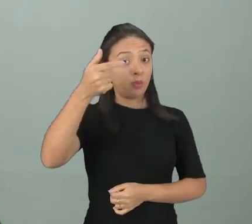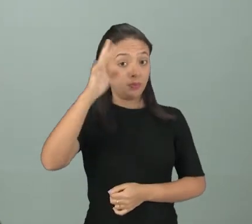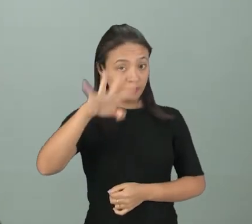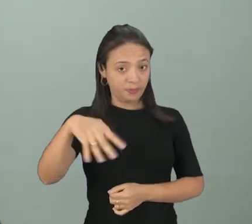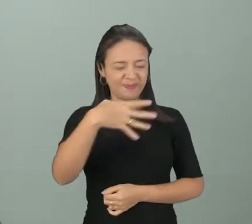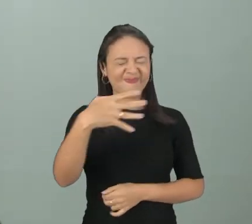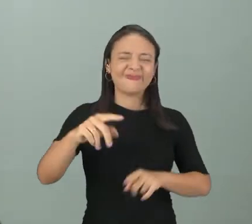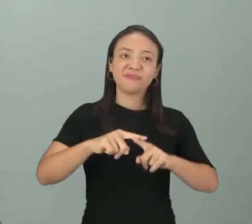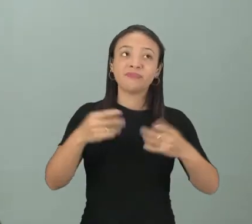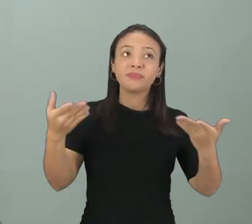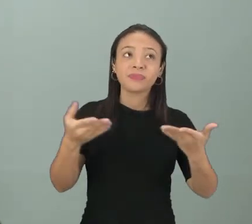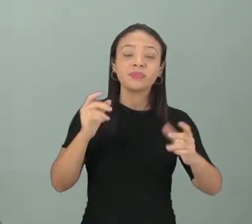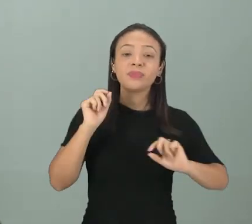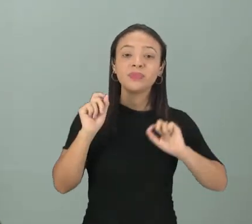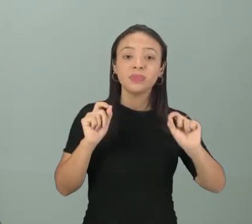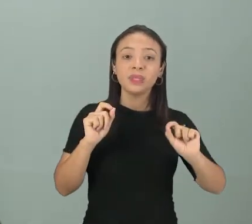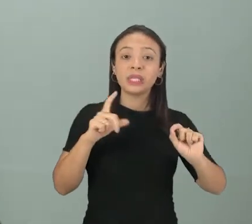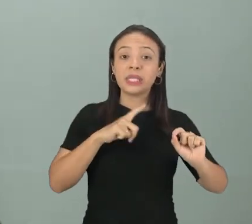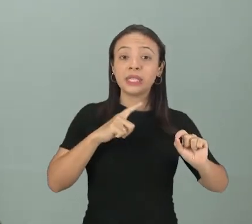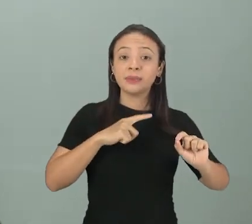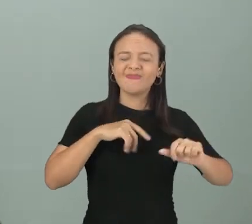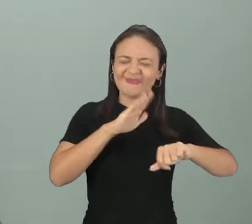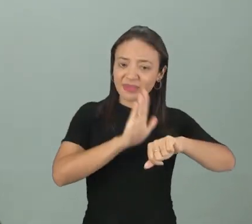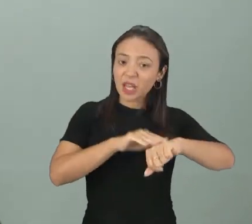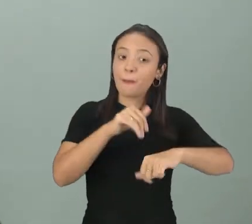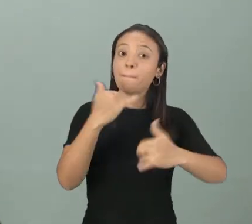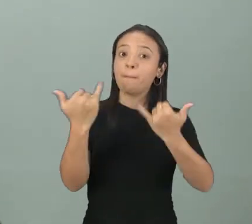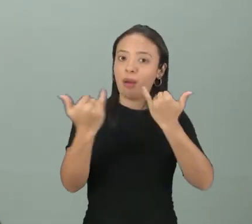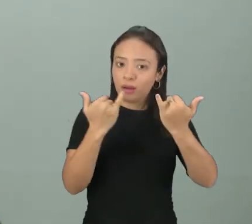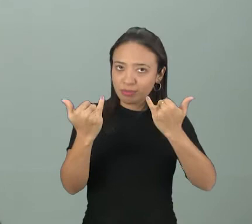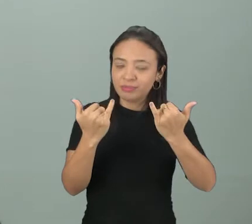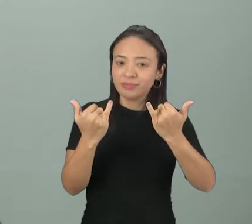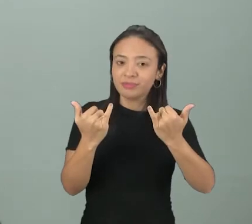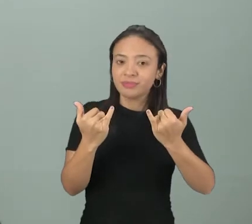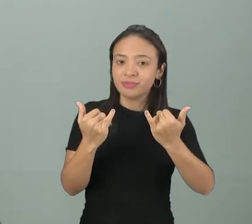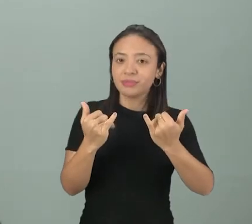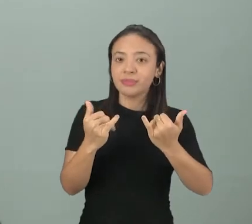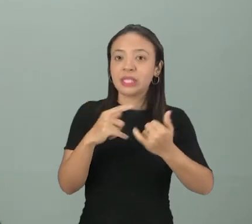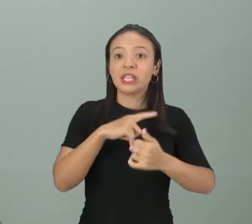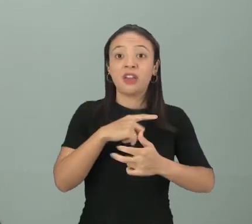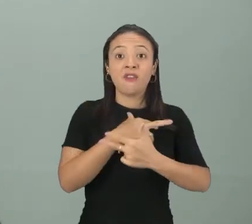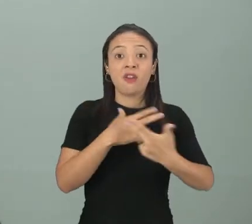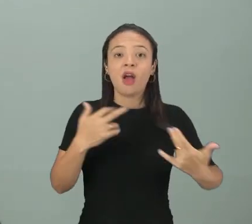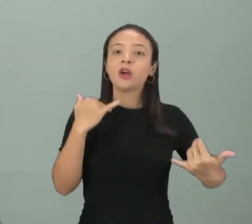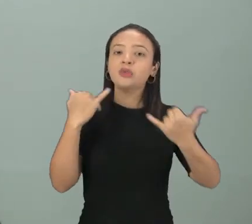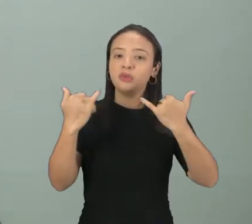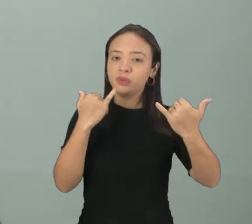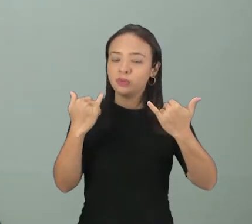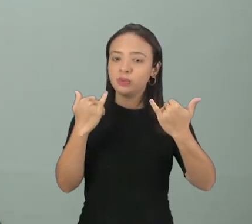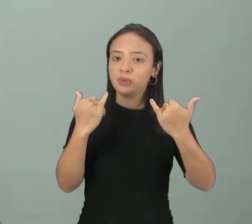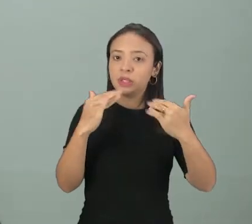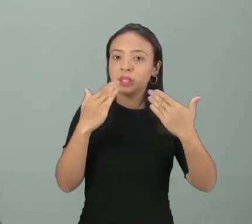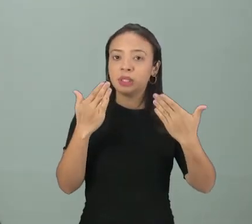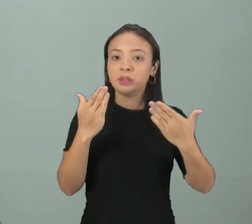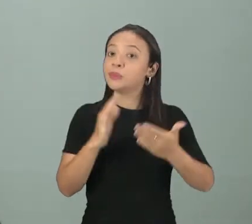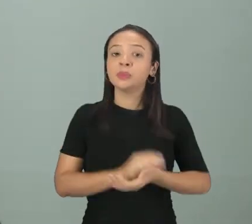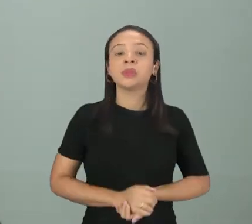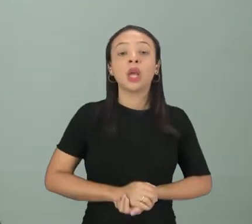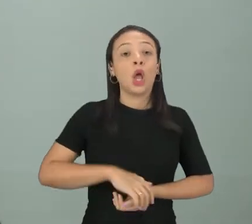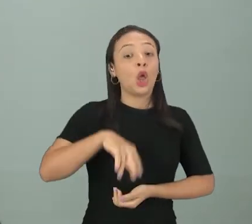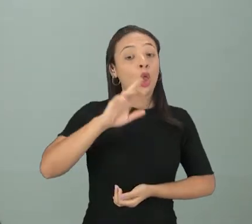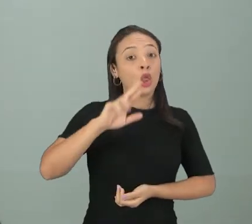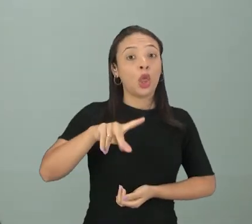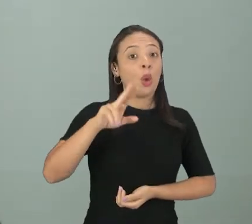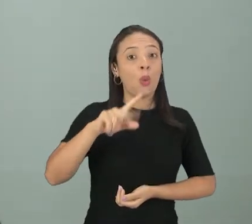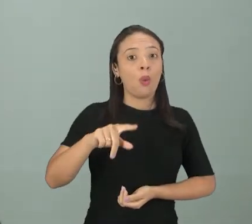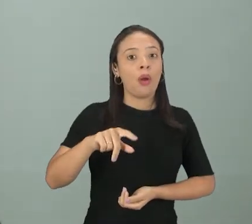tabela porém essa tabela possui mais informações isso mesmo ela tem mais informações Então ela já não